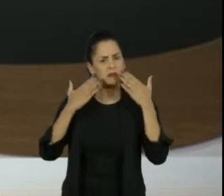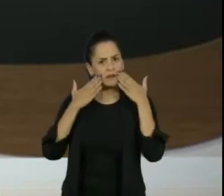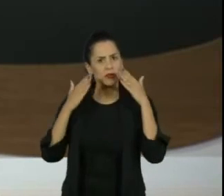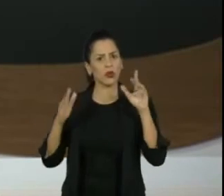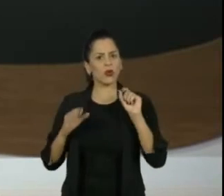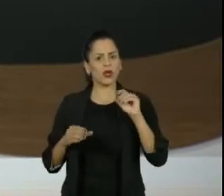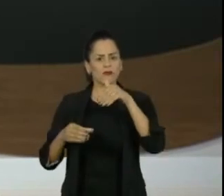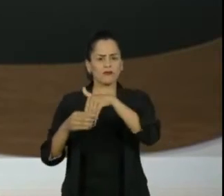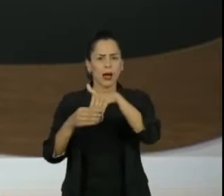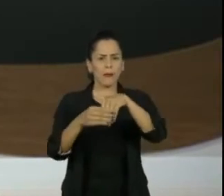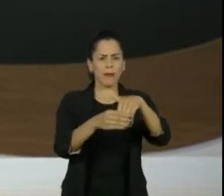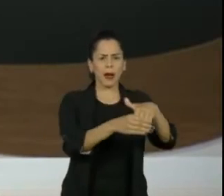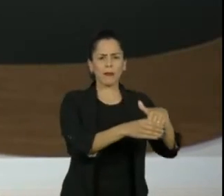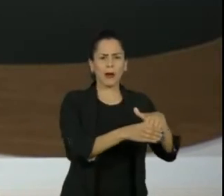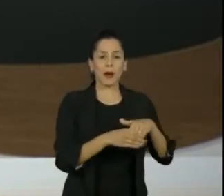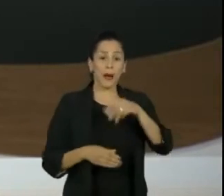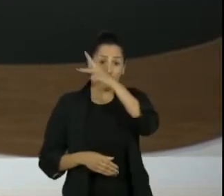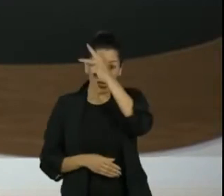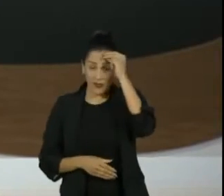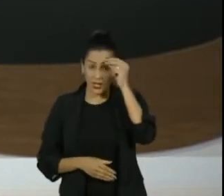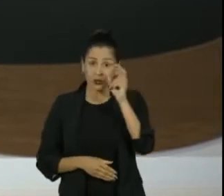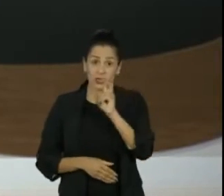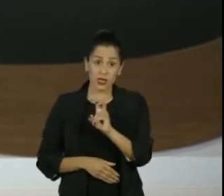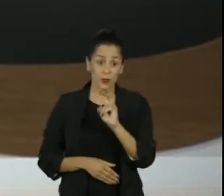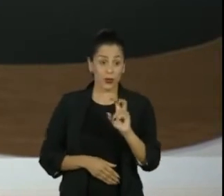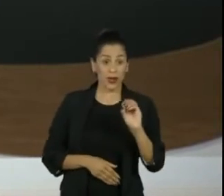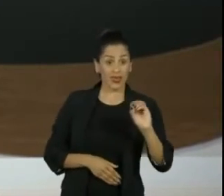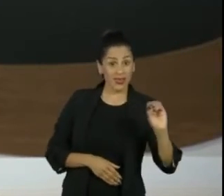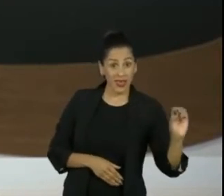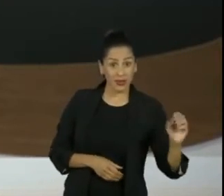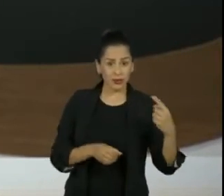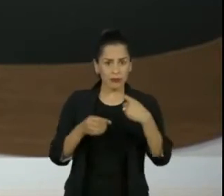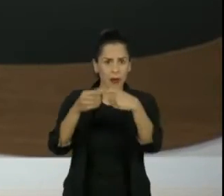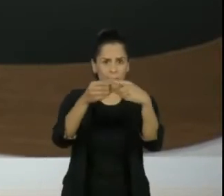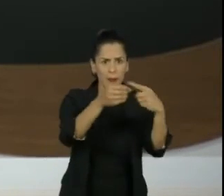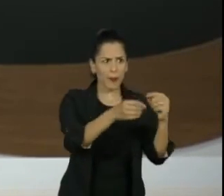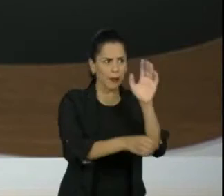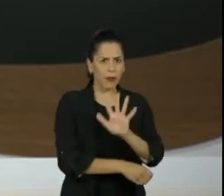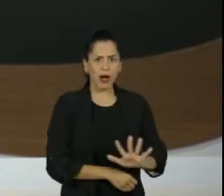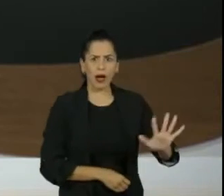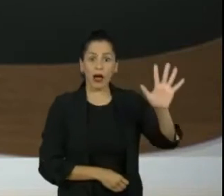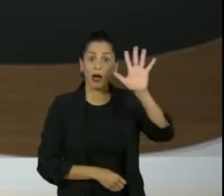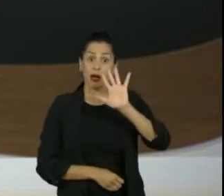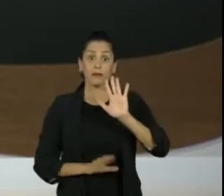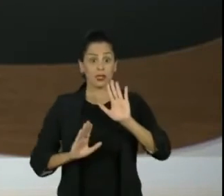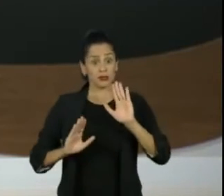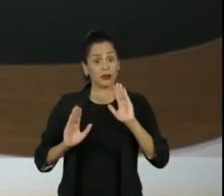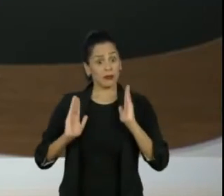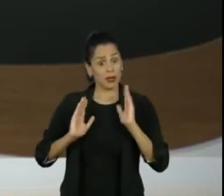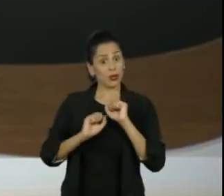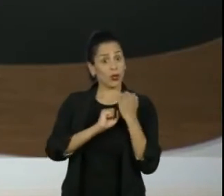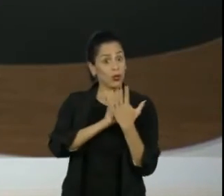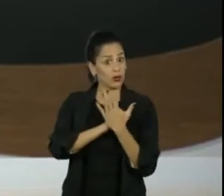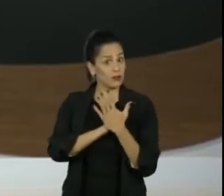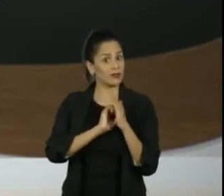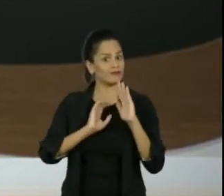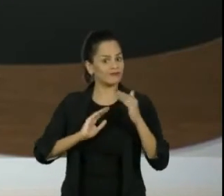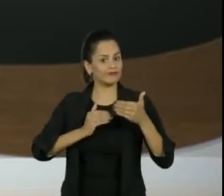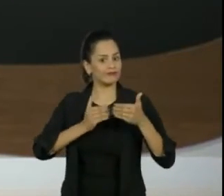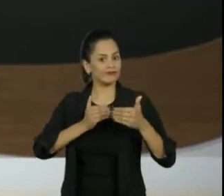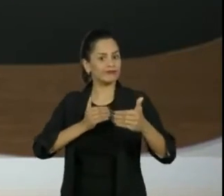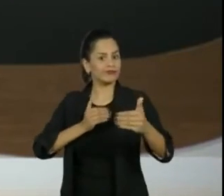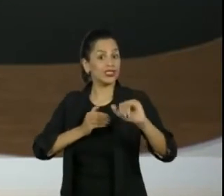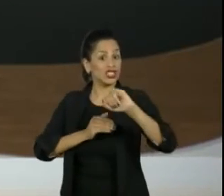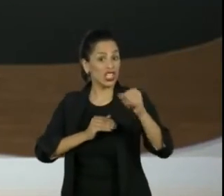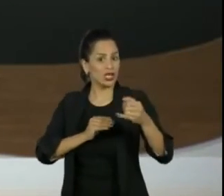de 5.500 municípios, em meio a uma pandemia. A tarefa de todos eles, a partir de janeiro, não será